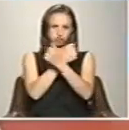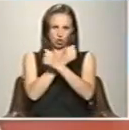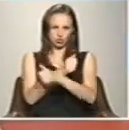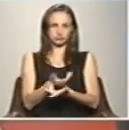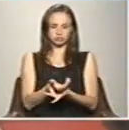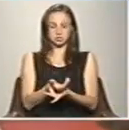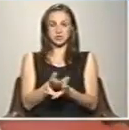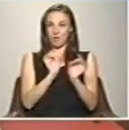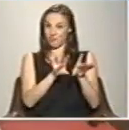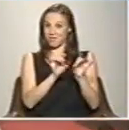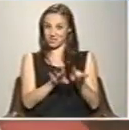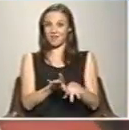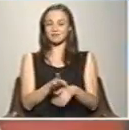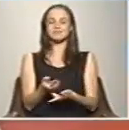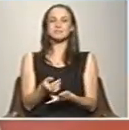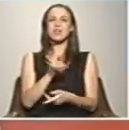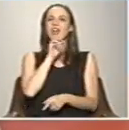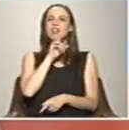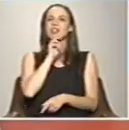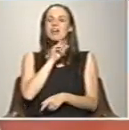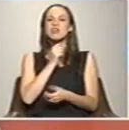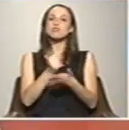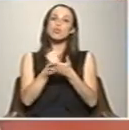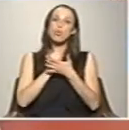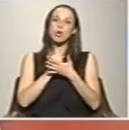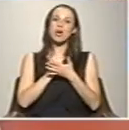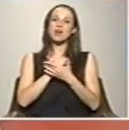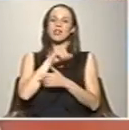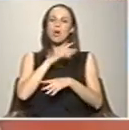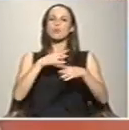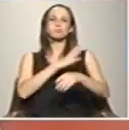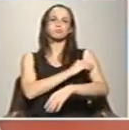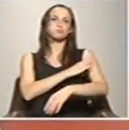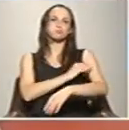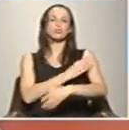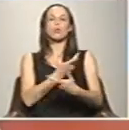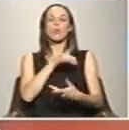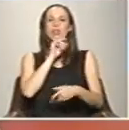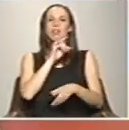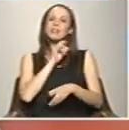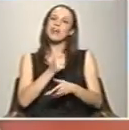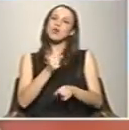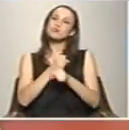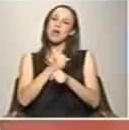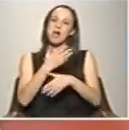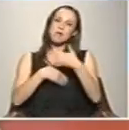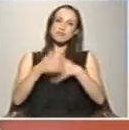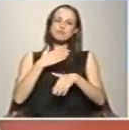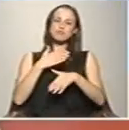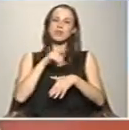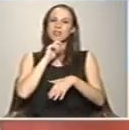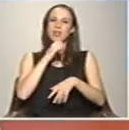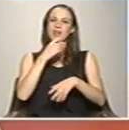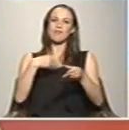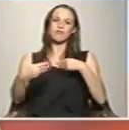tentando aliviar, ou seja, conseguir pelas cadeias musculares, fazendo um trabalho de compensação para que haja maior mobilidade